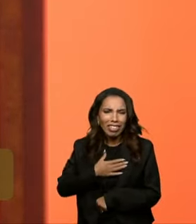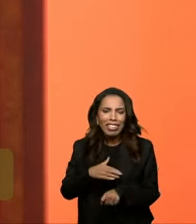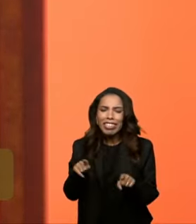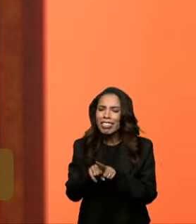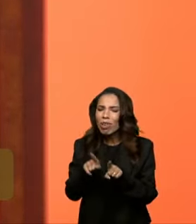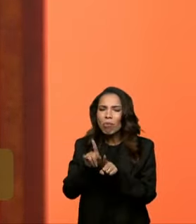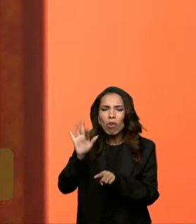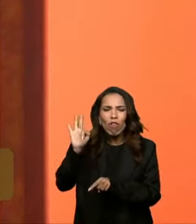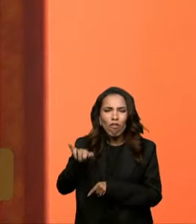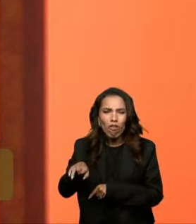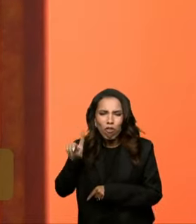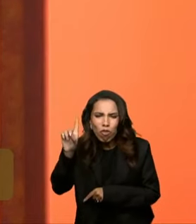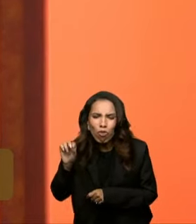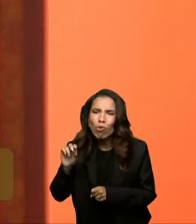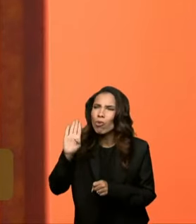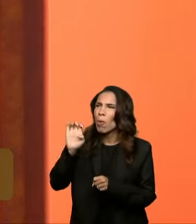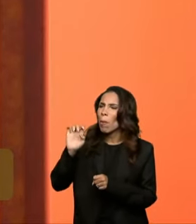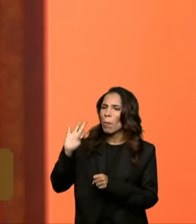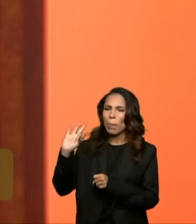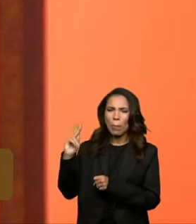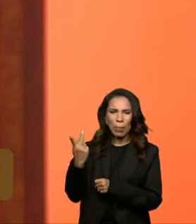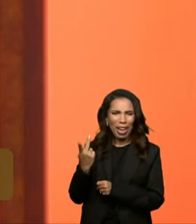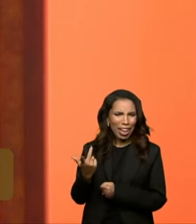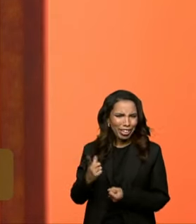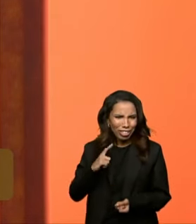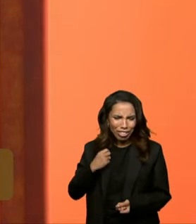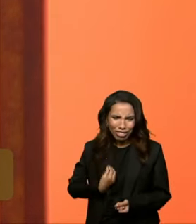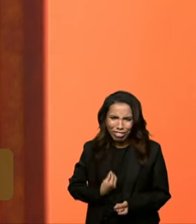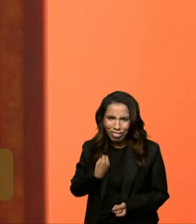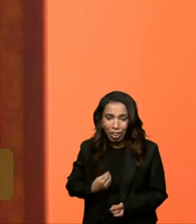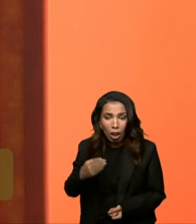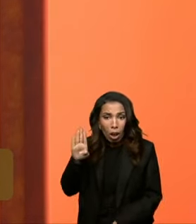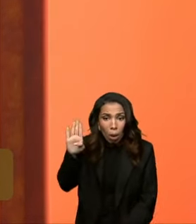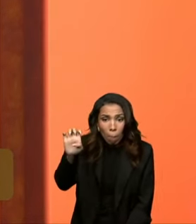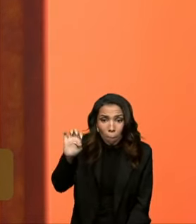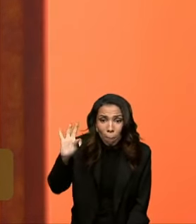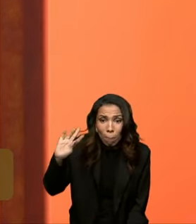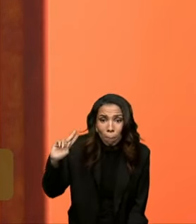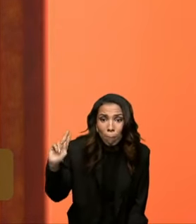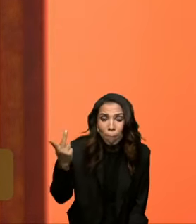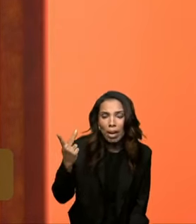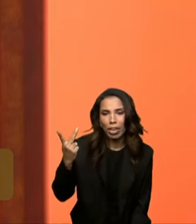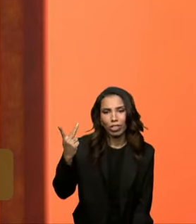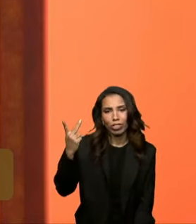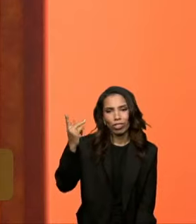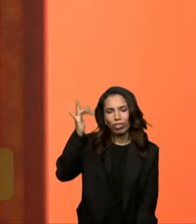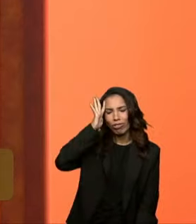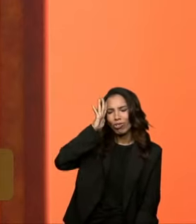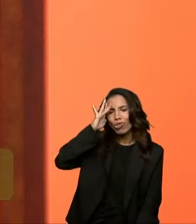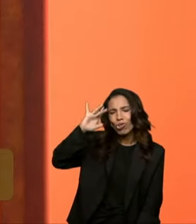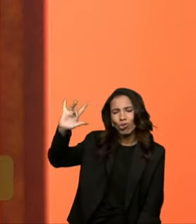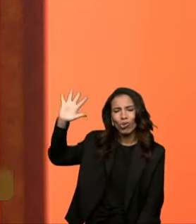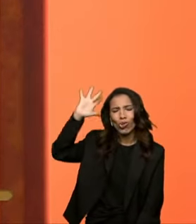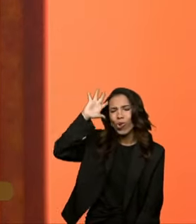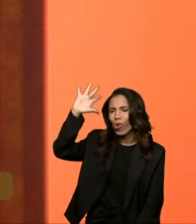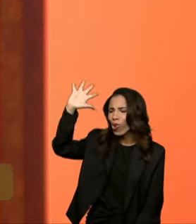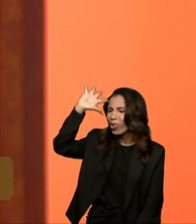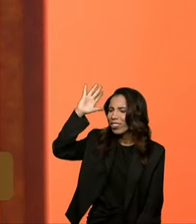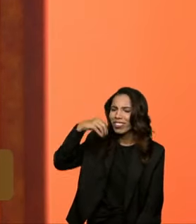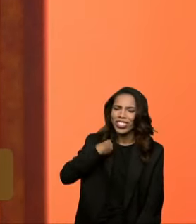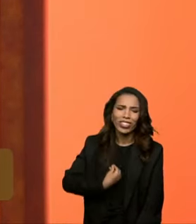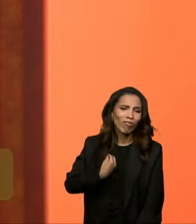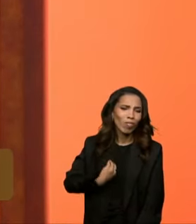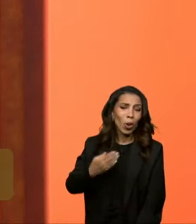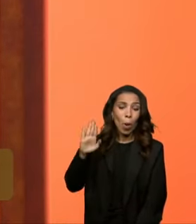Quintal, a Bete, né? A Bete era... A Bete foi um sonho na nossa vida, porque a Bete, na